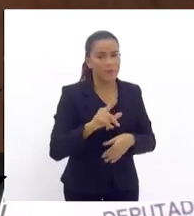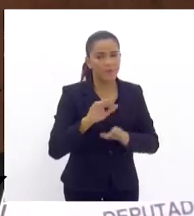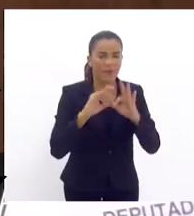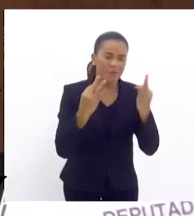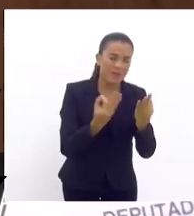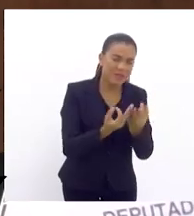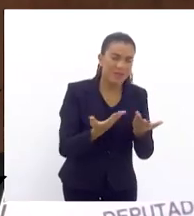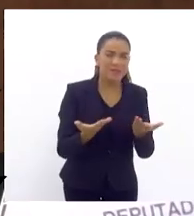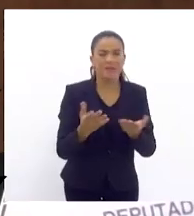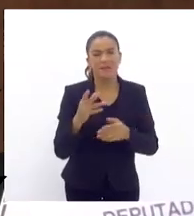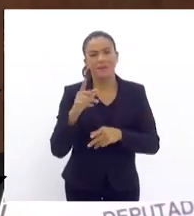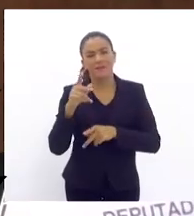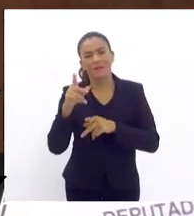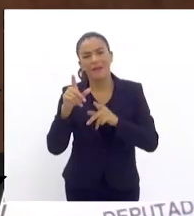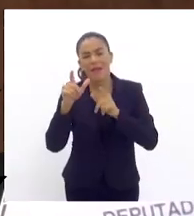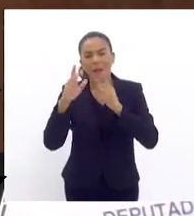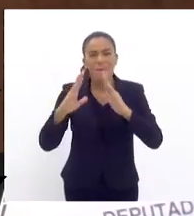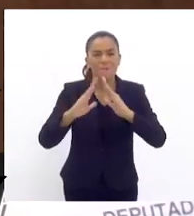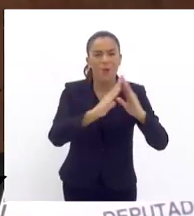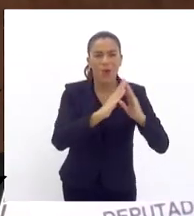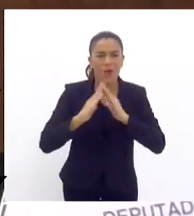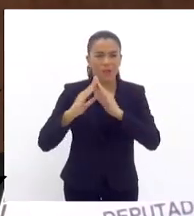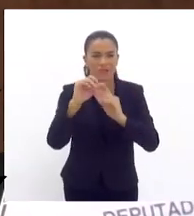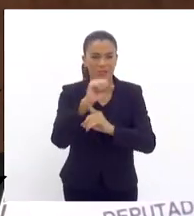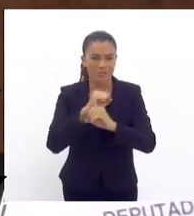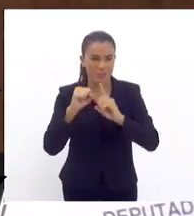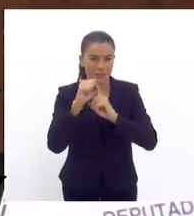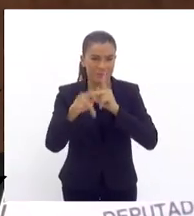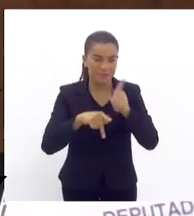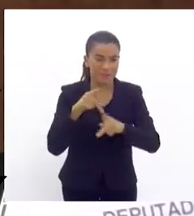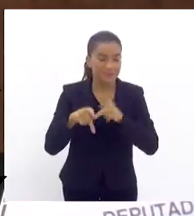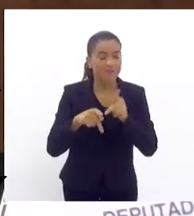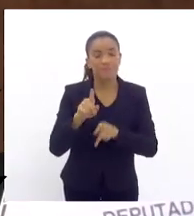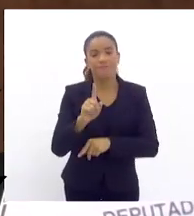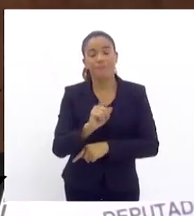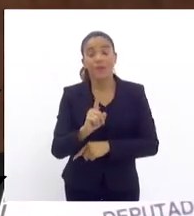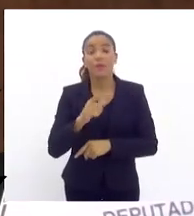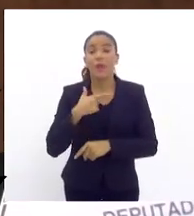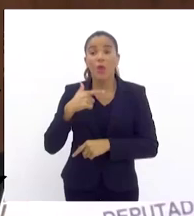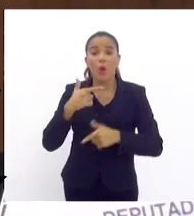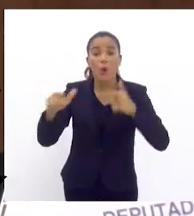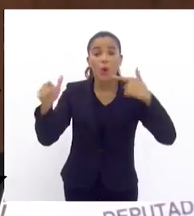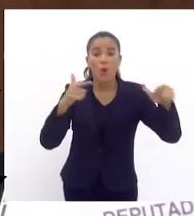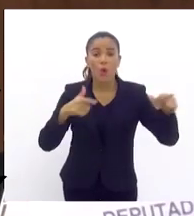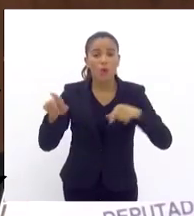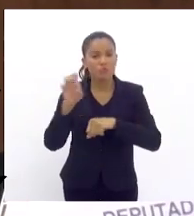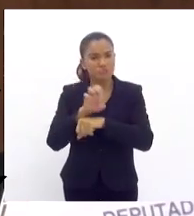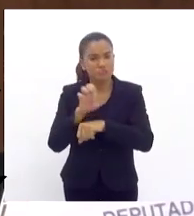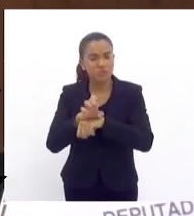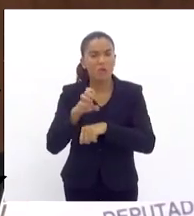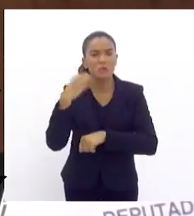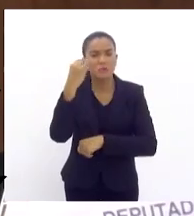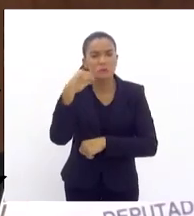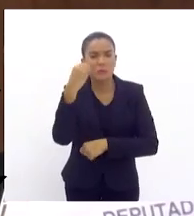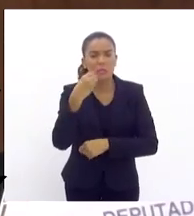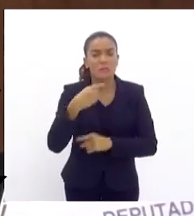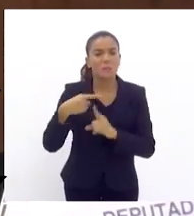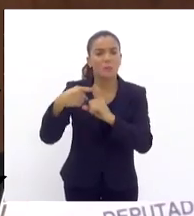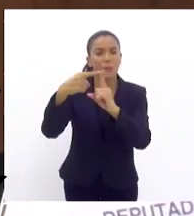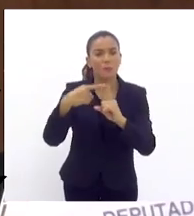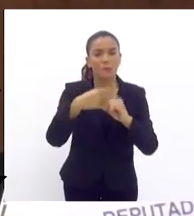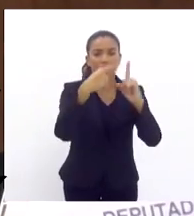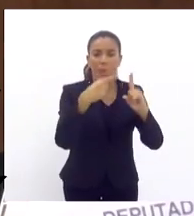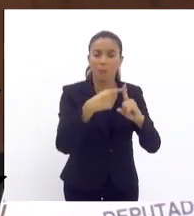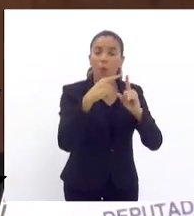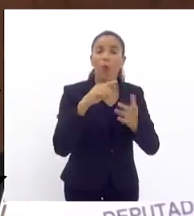famílias, de habitação popular, enfim. Então, pensem que tem outros estados com experiências positivas já utilizando o